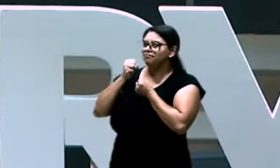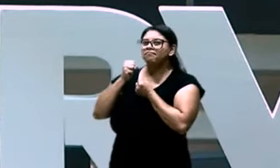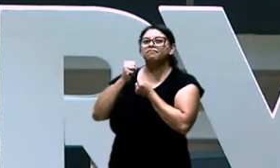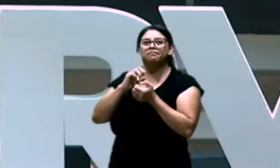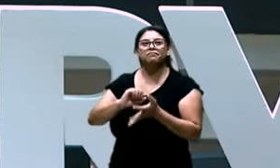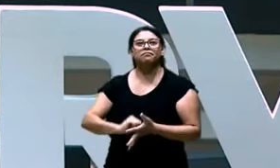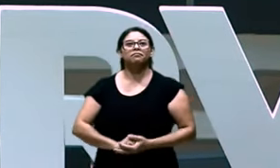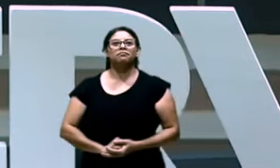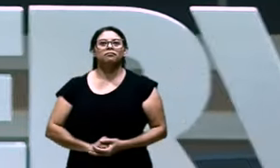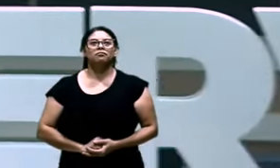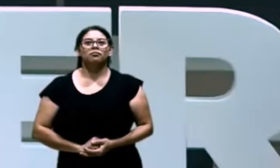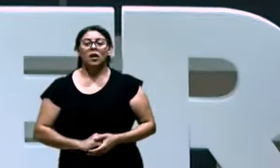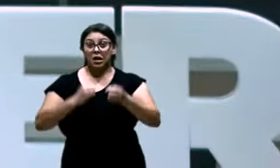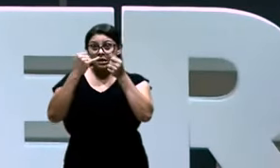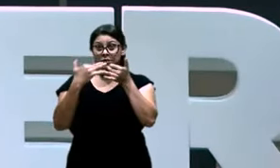Explique, pregador, eu explico.